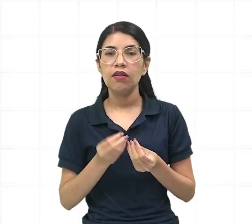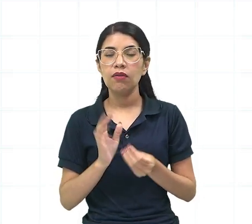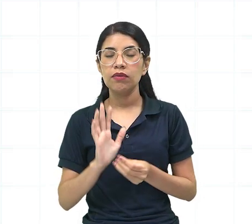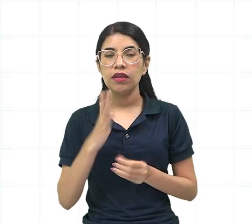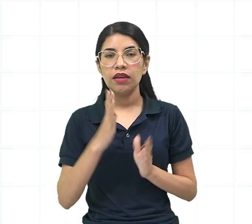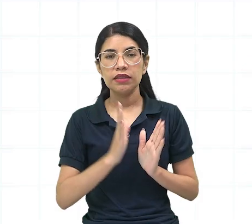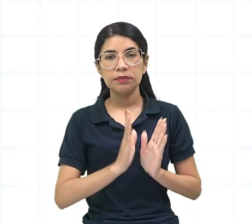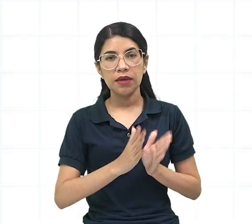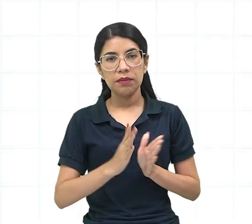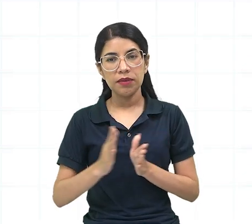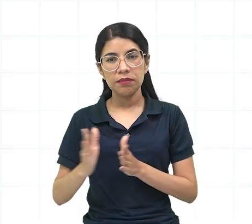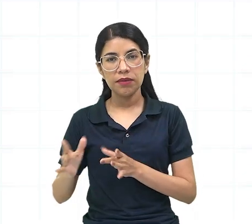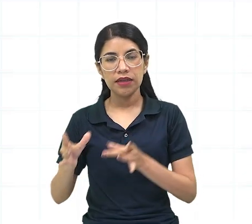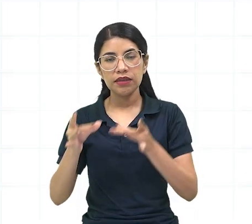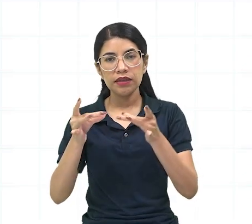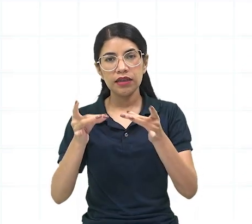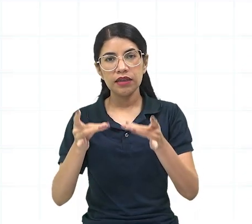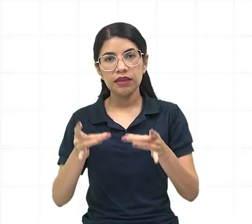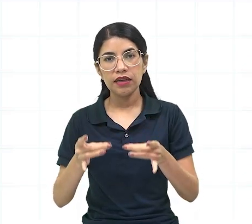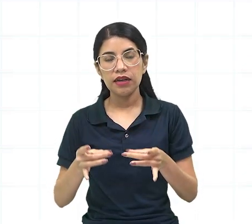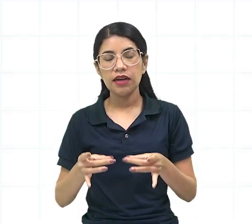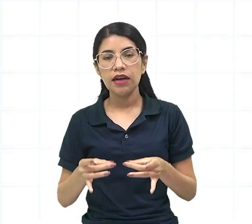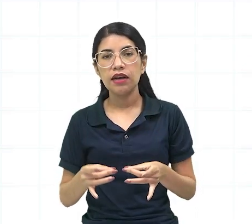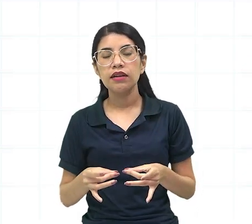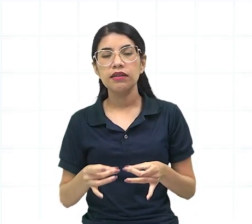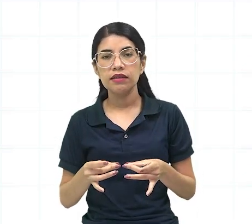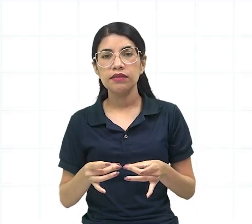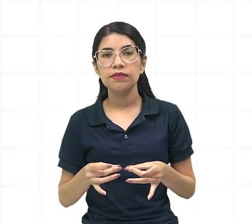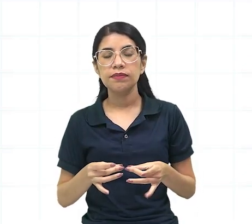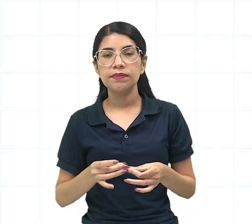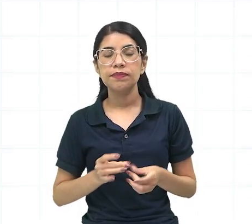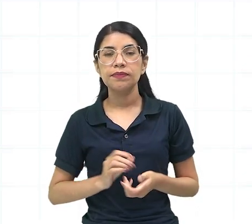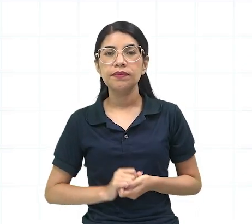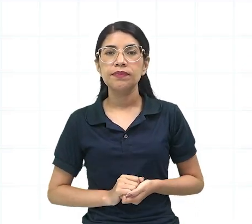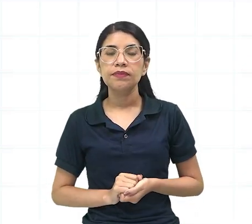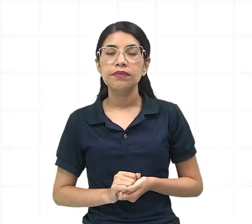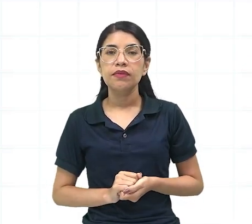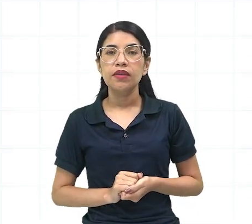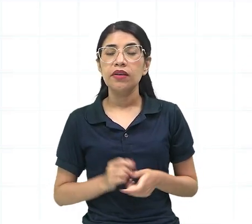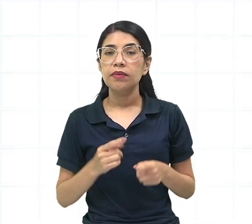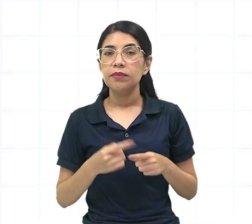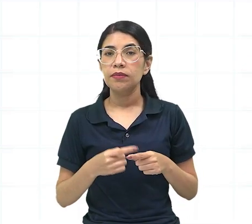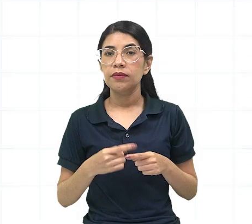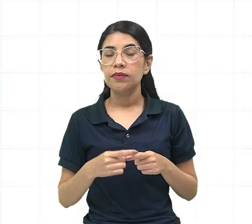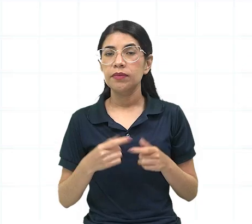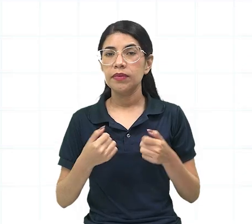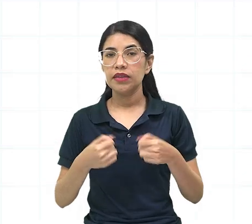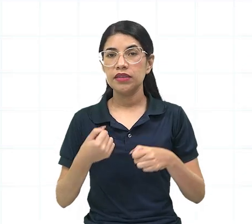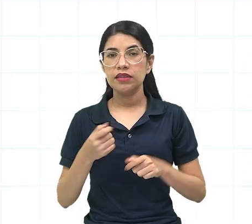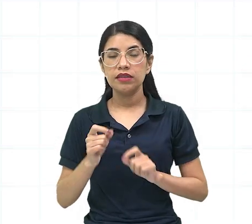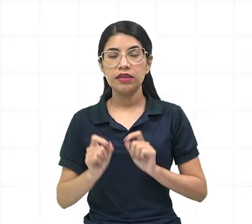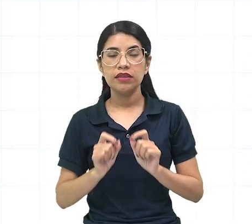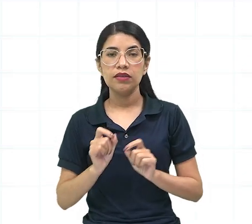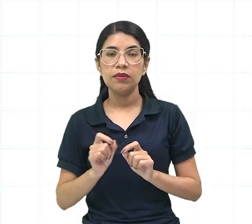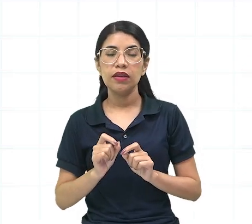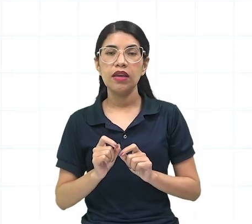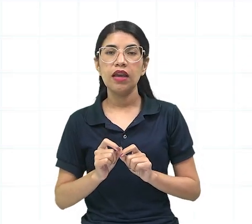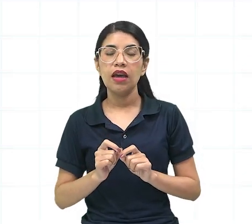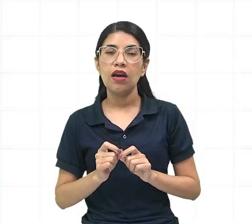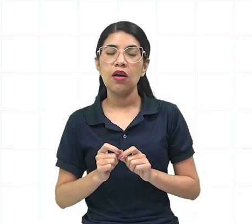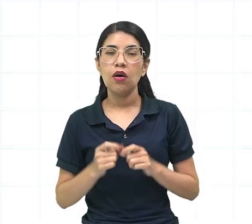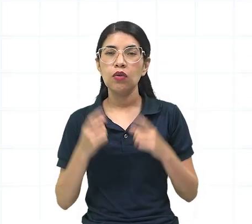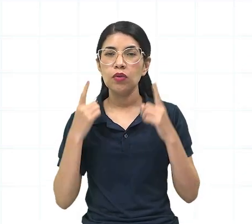por minuto, segundo por segundo, passo a passo, porque ele tem que entrar com aquele